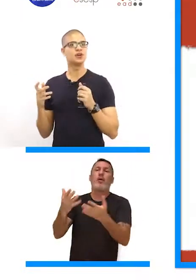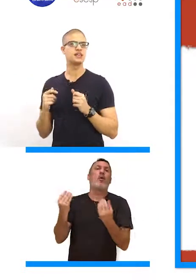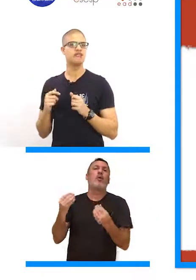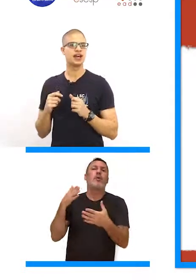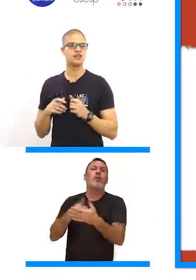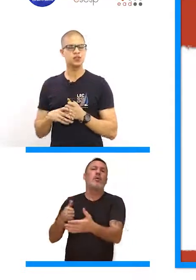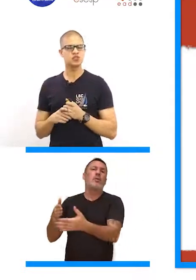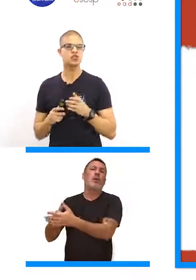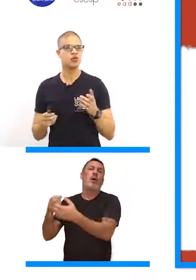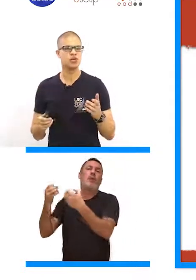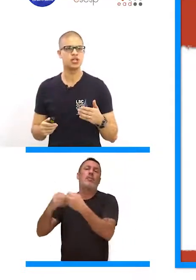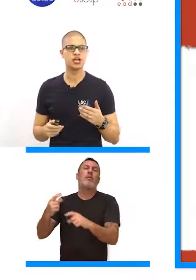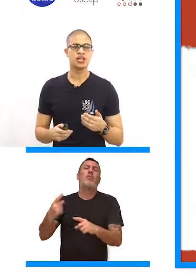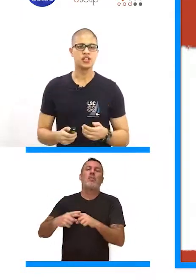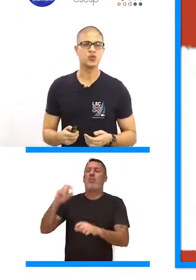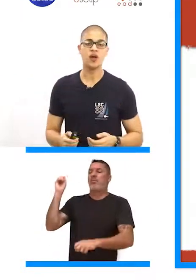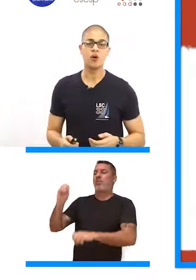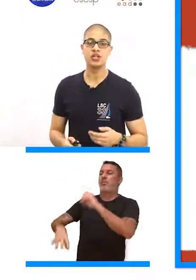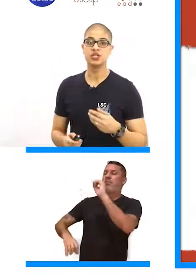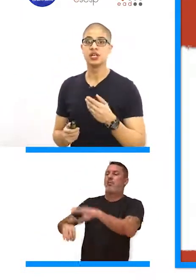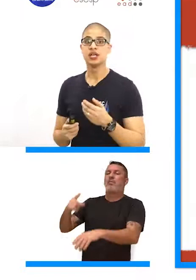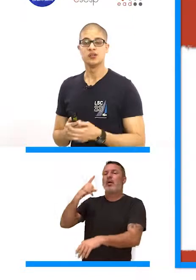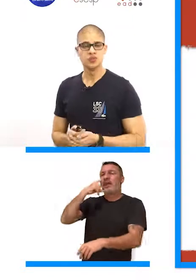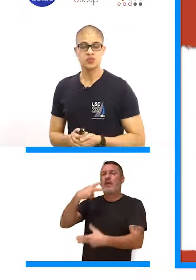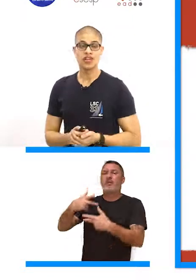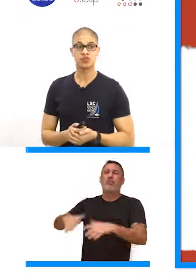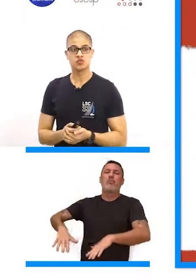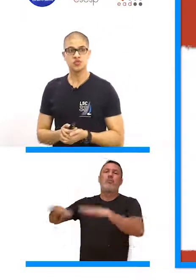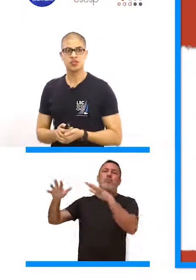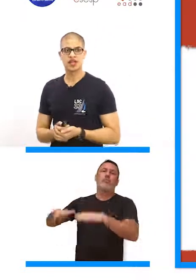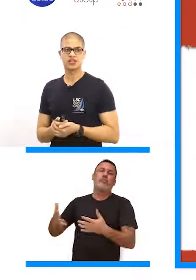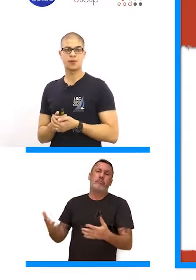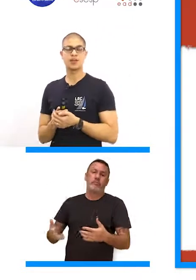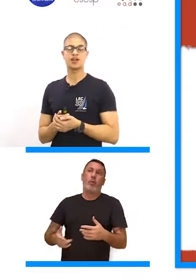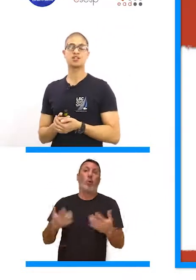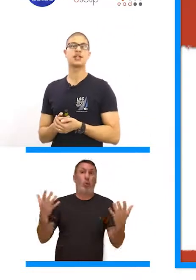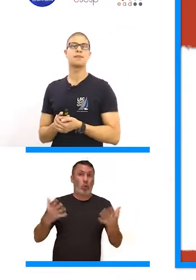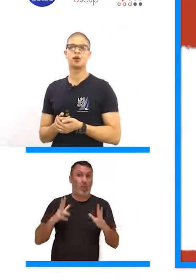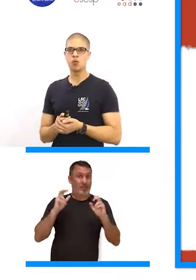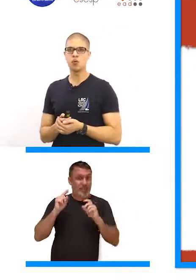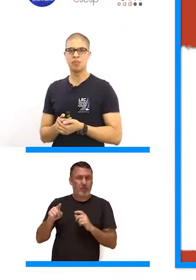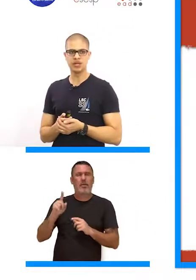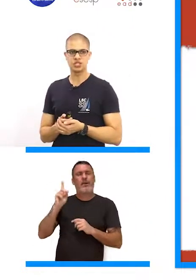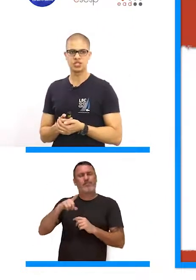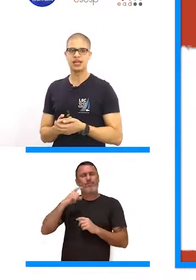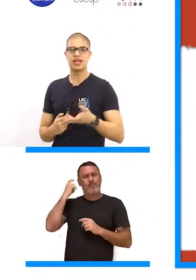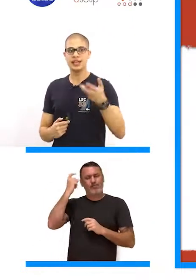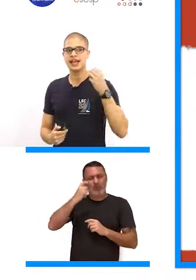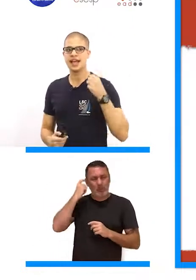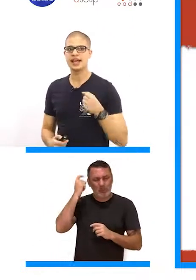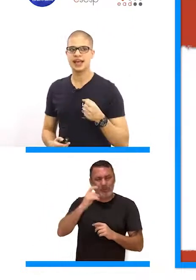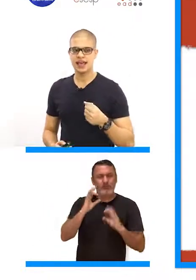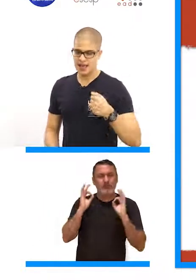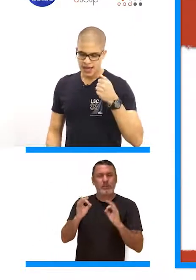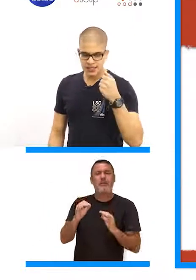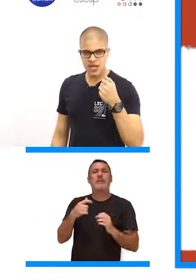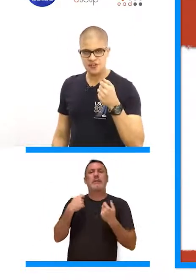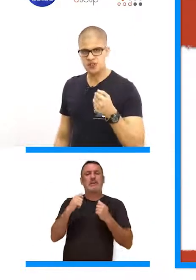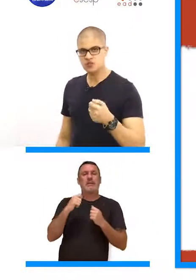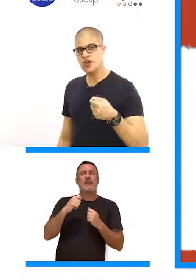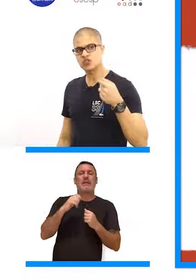parques e por aí vai. Por isso que hoje isso realmente nos assusta. Essa problemática ela é preocupante e